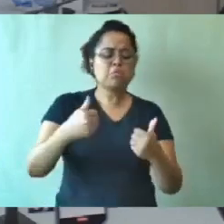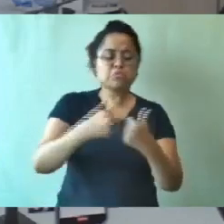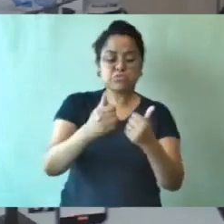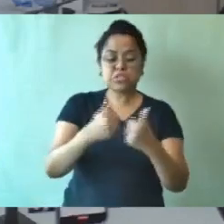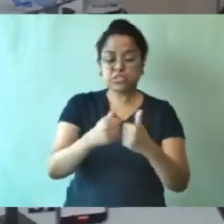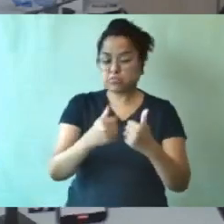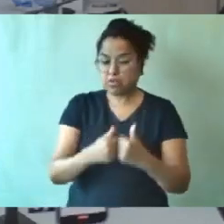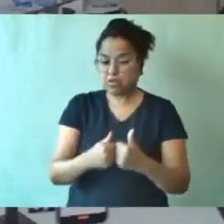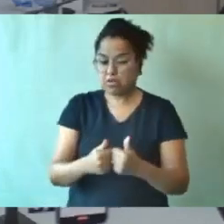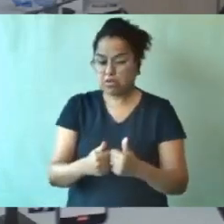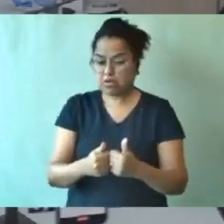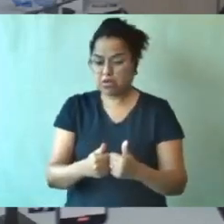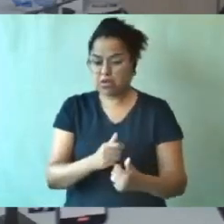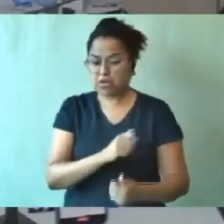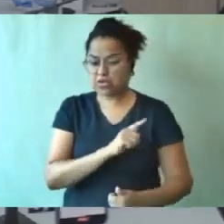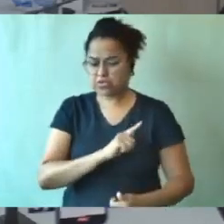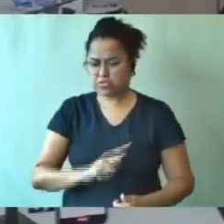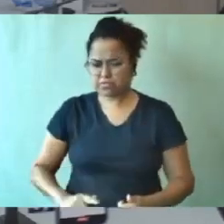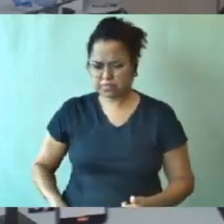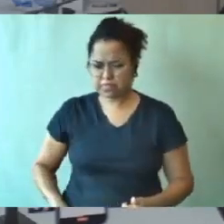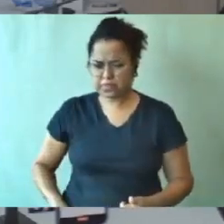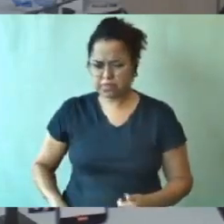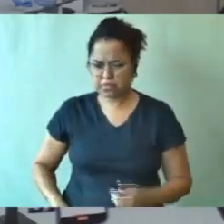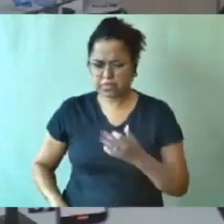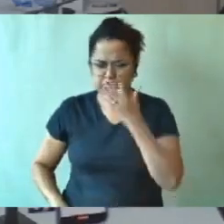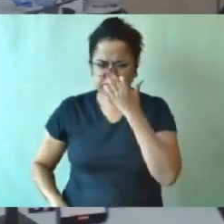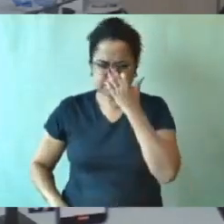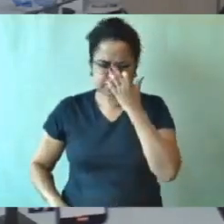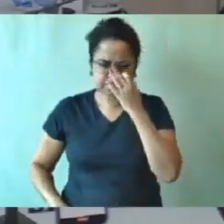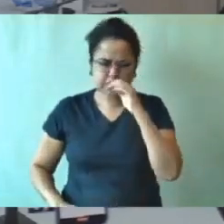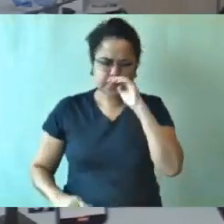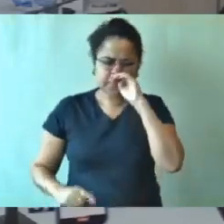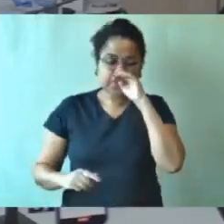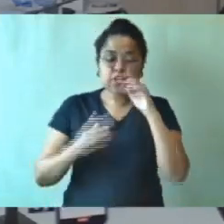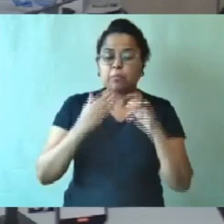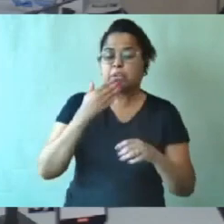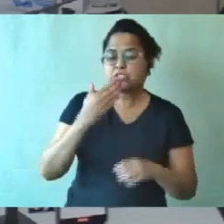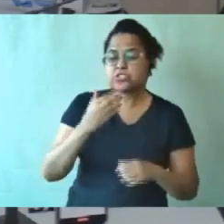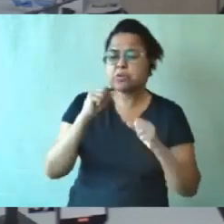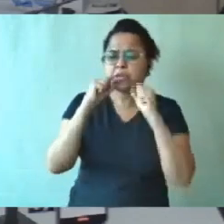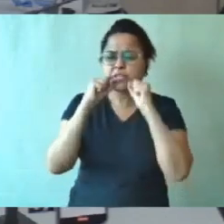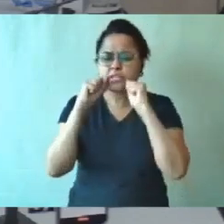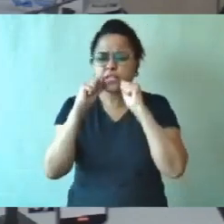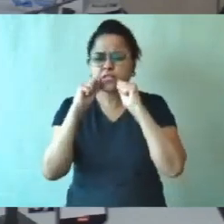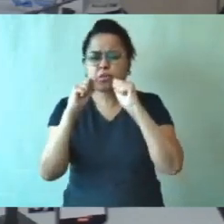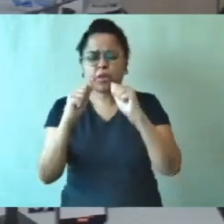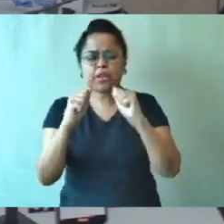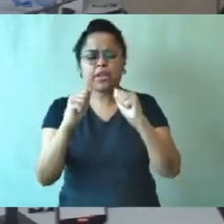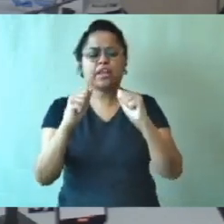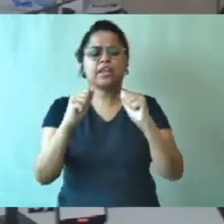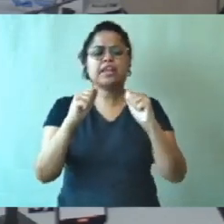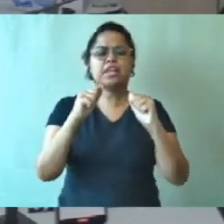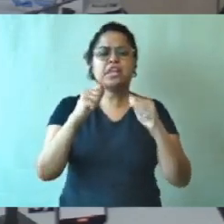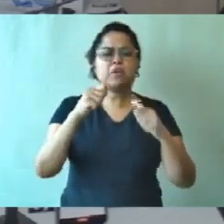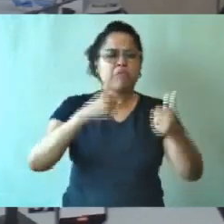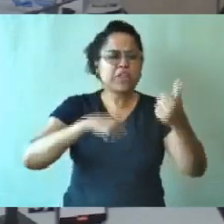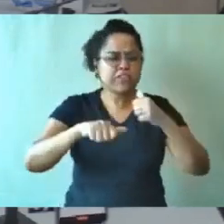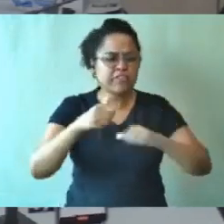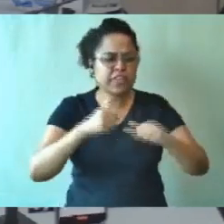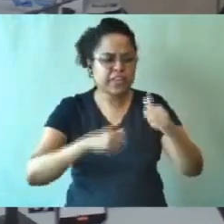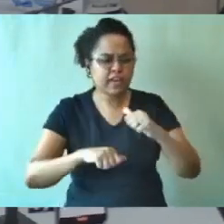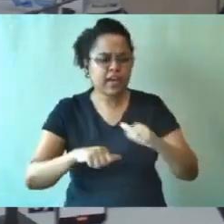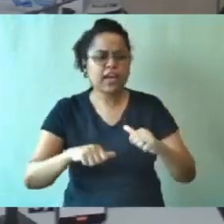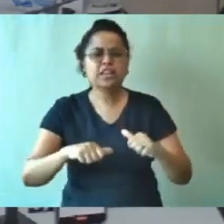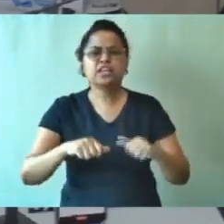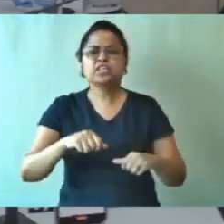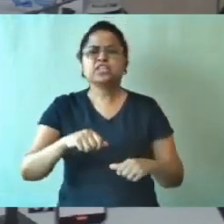tendo sinalização que está melhorando. Inclusive, já pedi assessoria para verificar se esses ônibus da empresa BH Leste já estão circulando, porque o ônibus